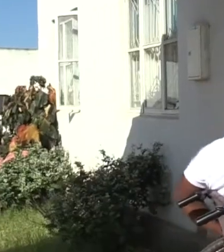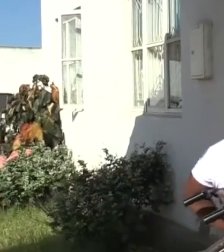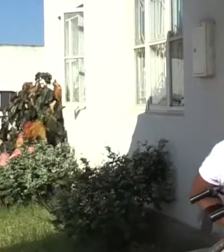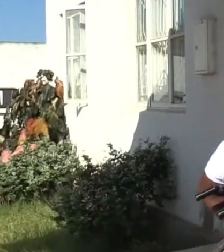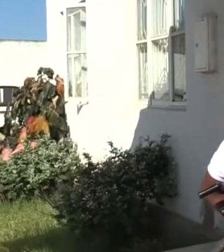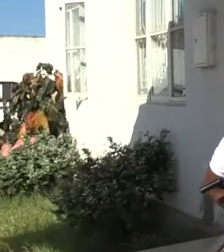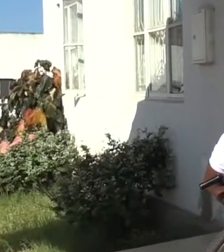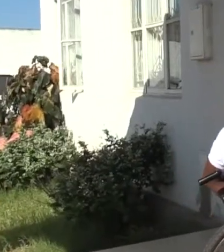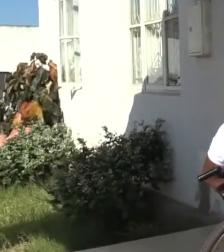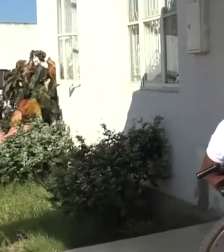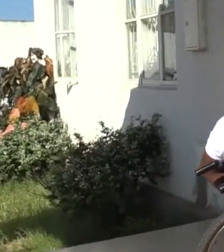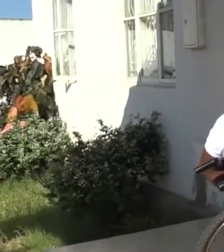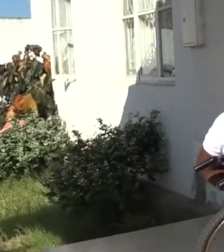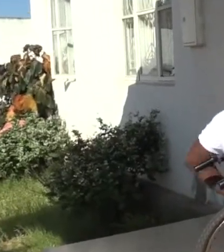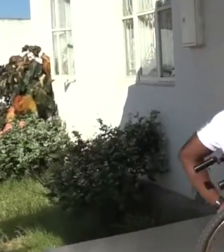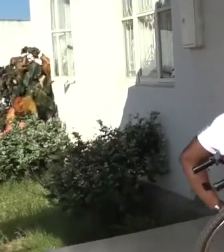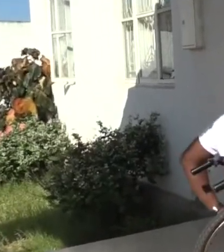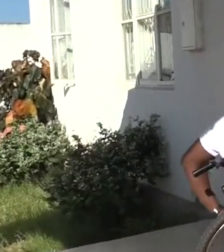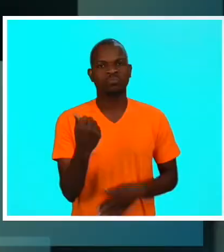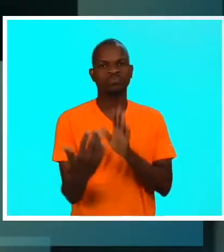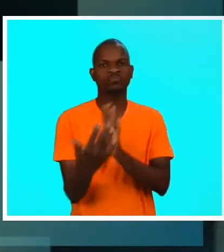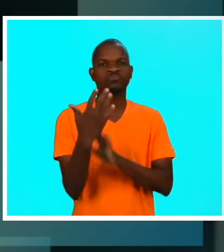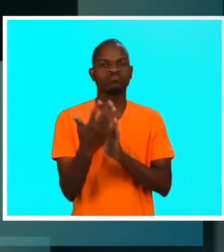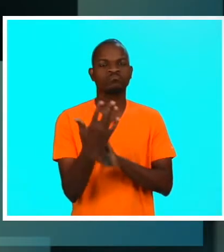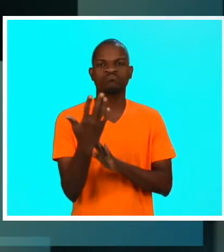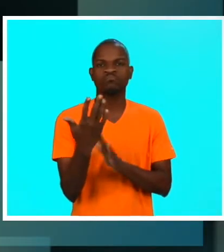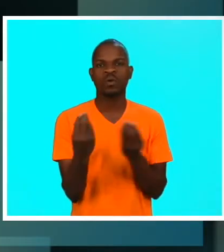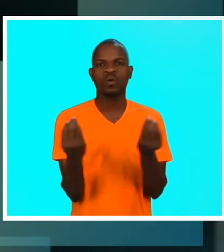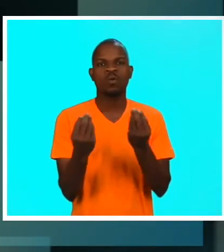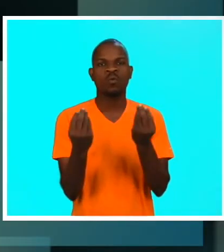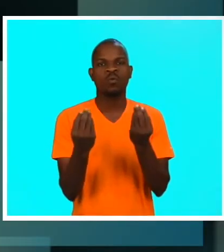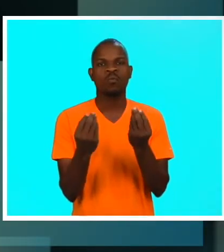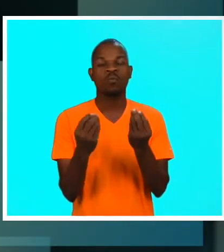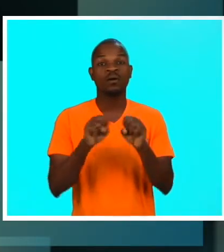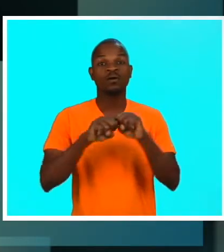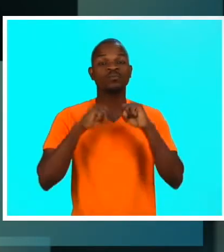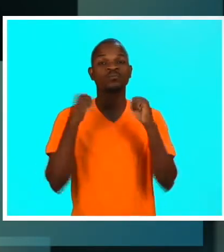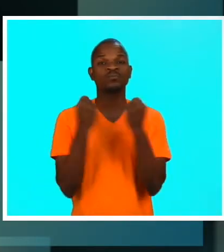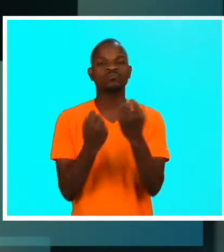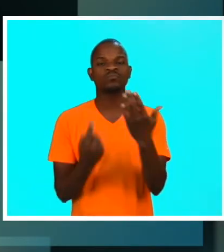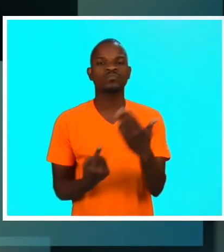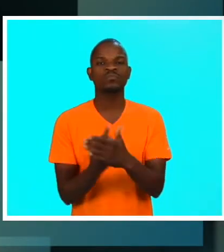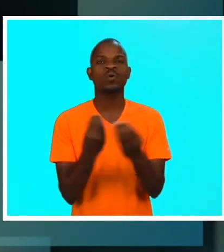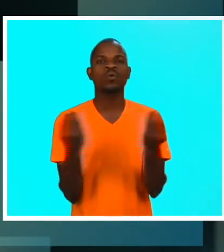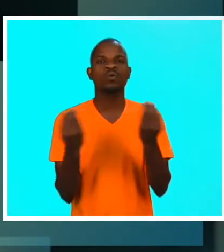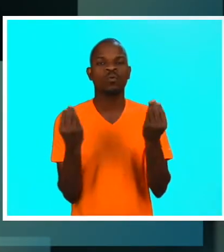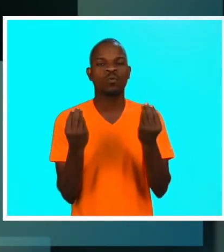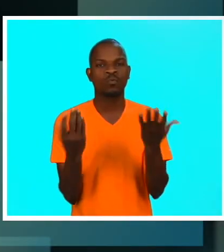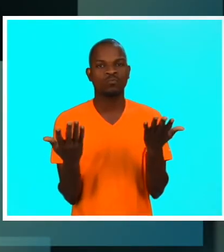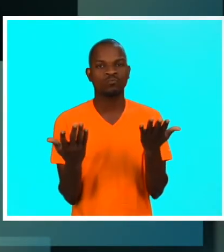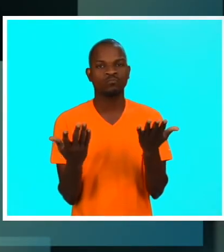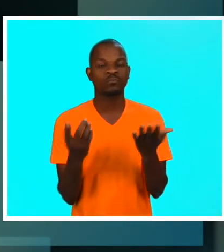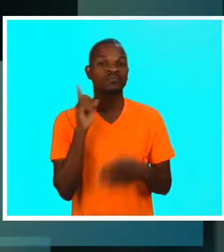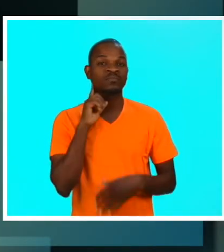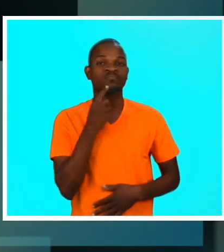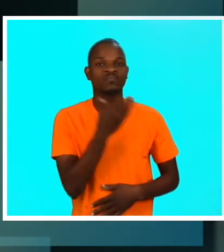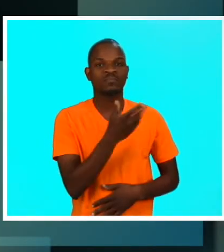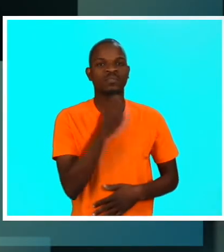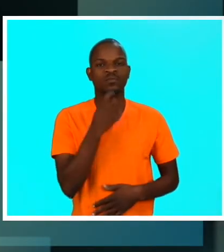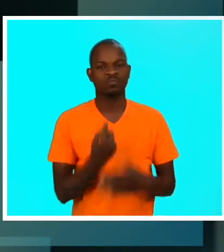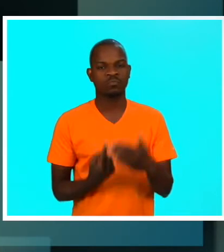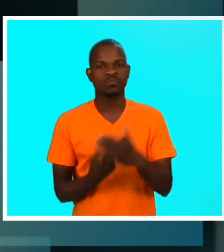Boa tarde, bem-vindo à nossa casa. Obrigado. Talvez podemos parar um pouco de como é que surgiu.